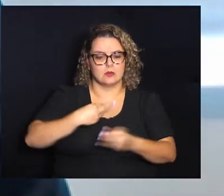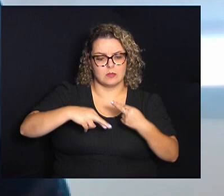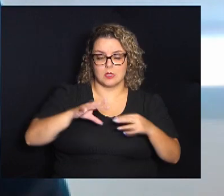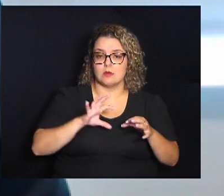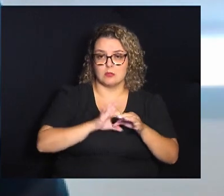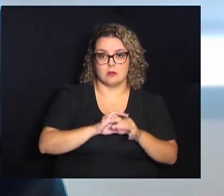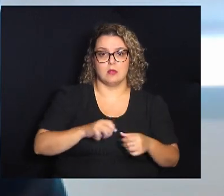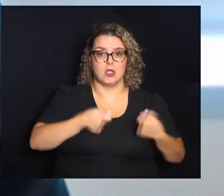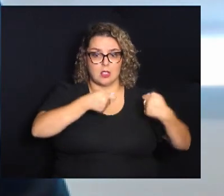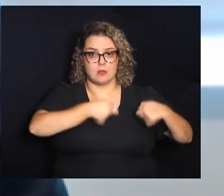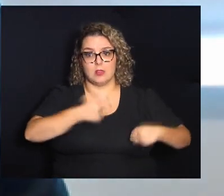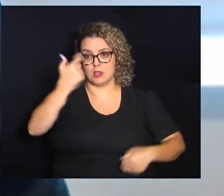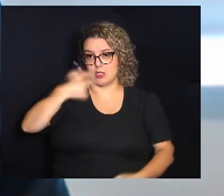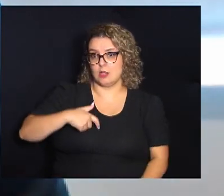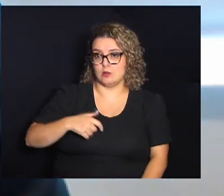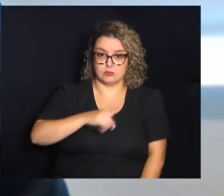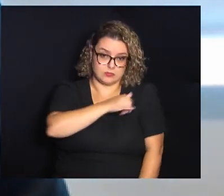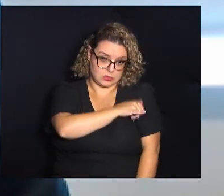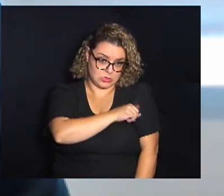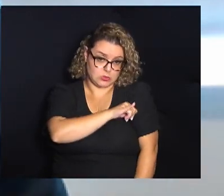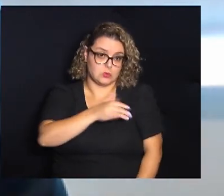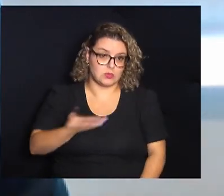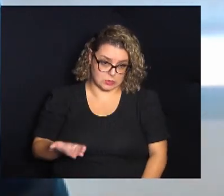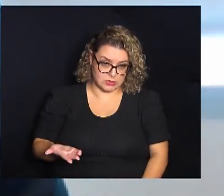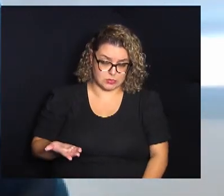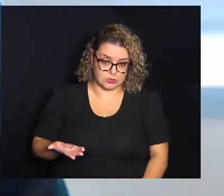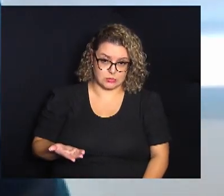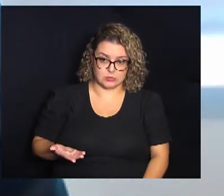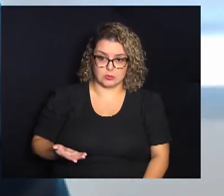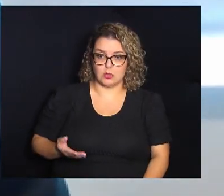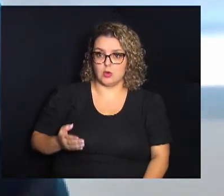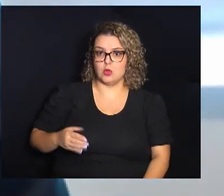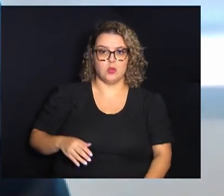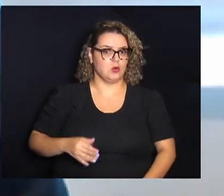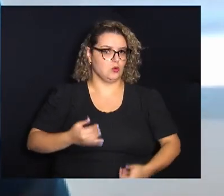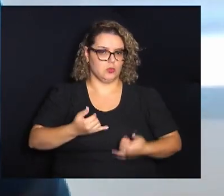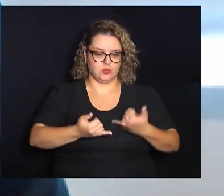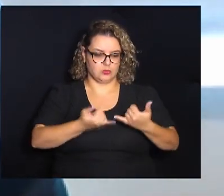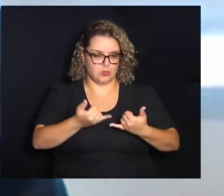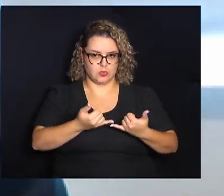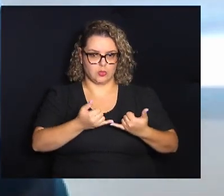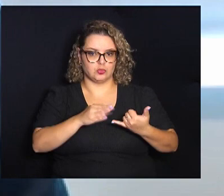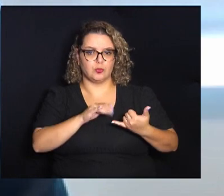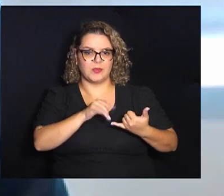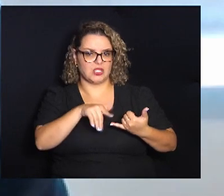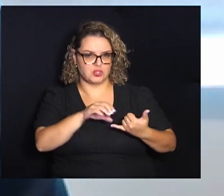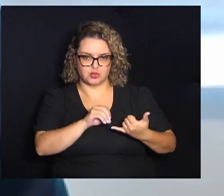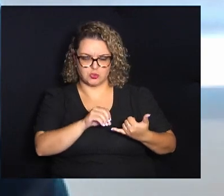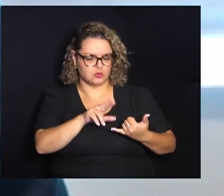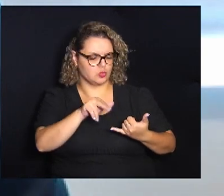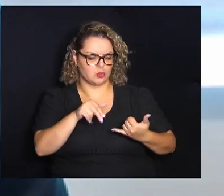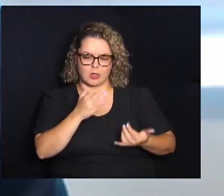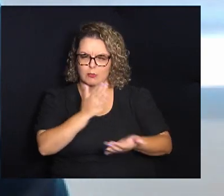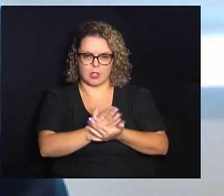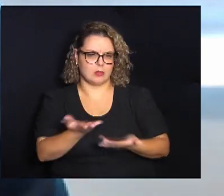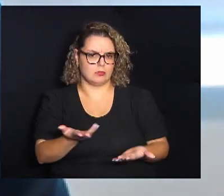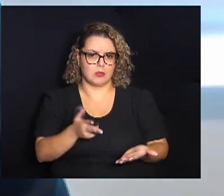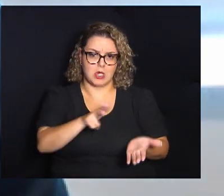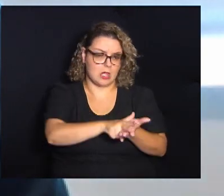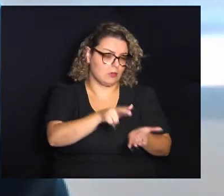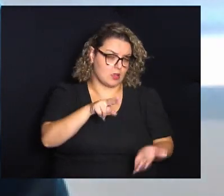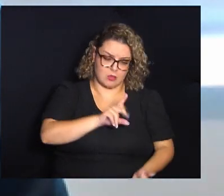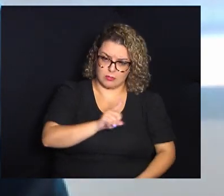Eu, por exemplo, eu sou do Rio de Janeiro. Então, assim, o jogo do bicho ele nunca parou aqui, independente dele ser regularizado ou